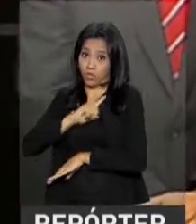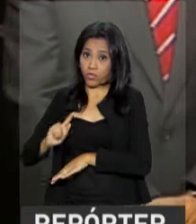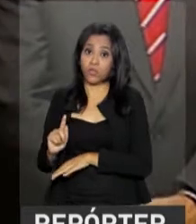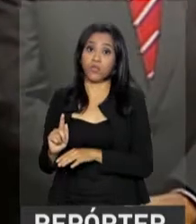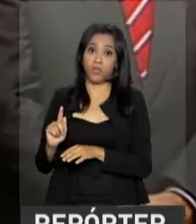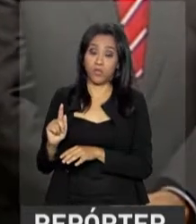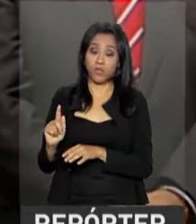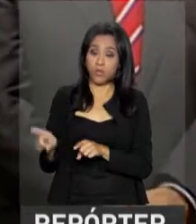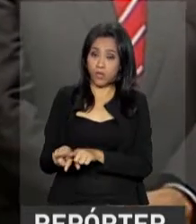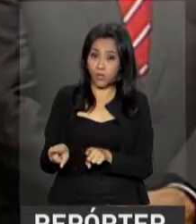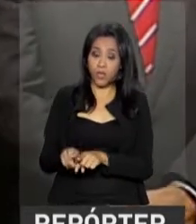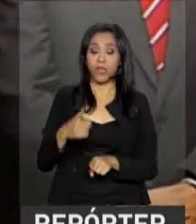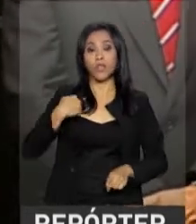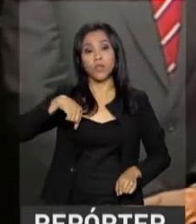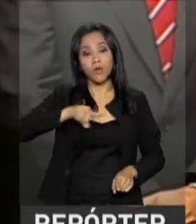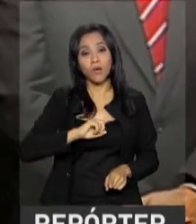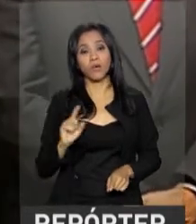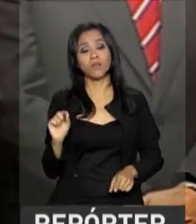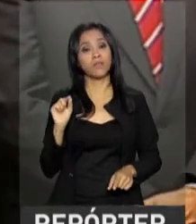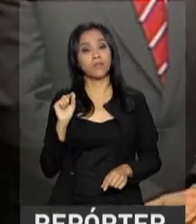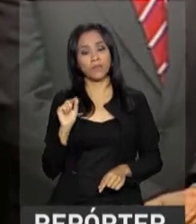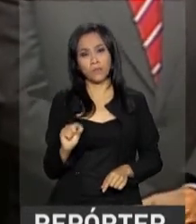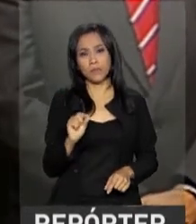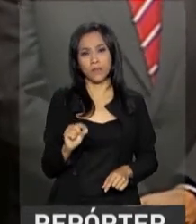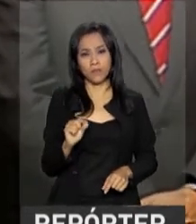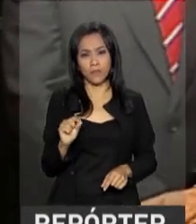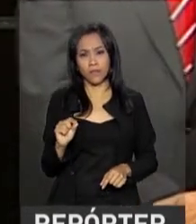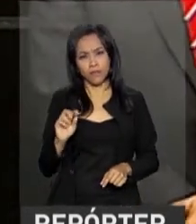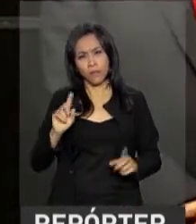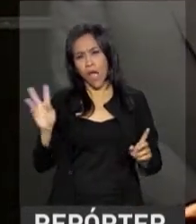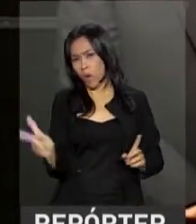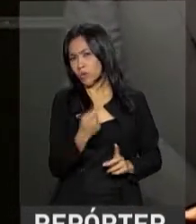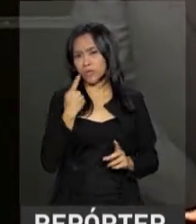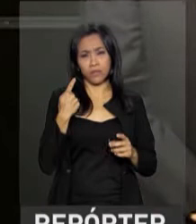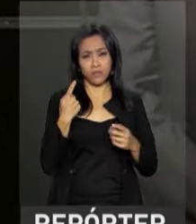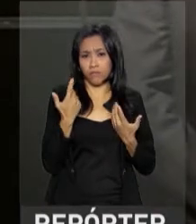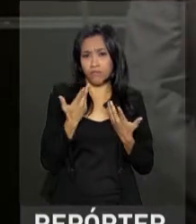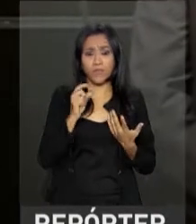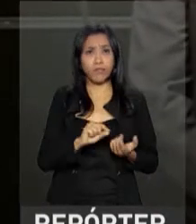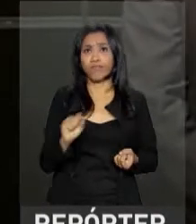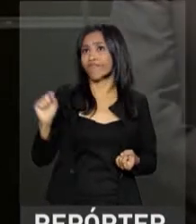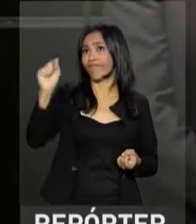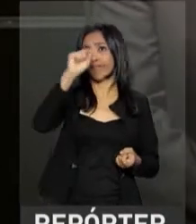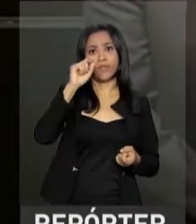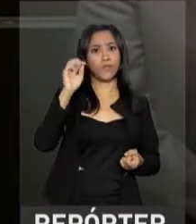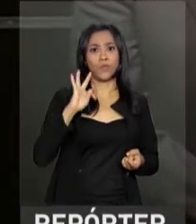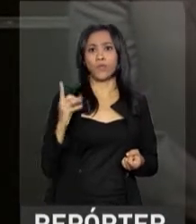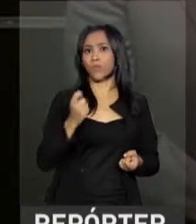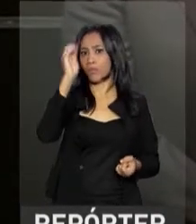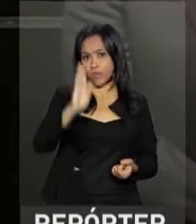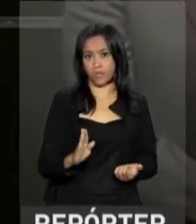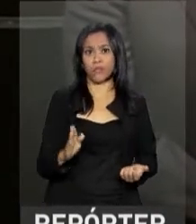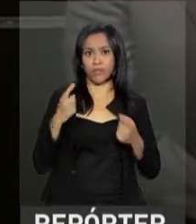estamos enfrentando essa questão em todo o Brasil, na medida em que criamos o